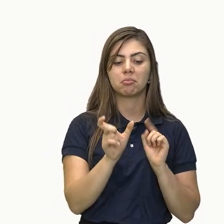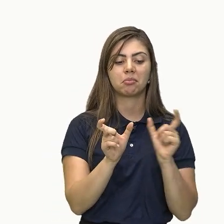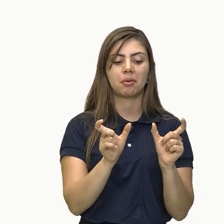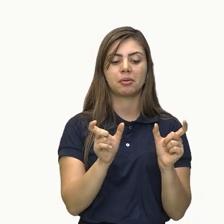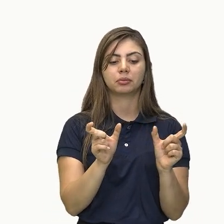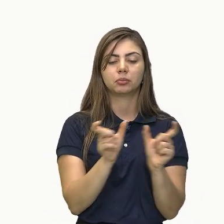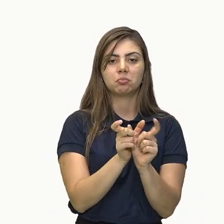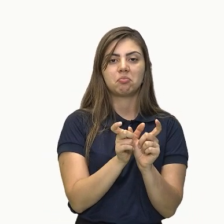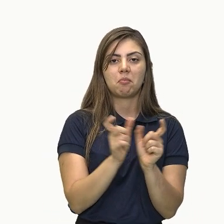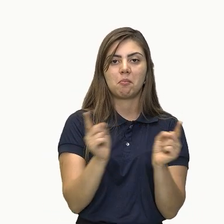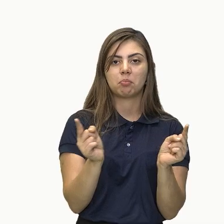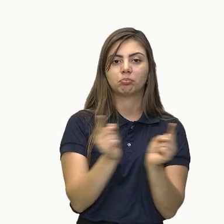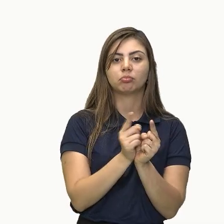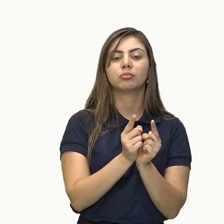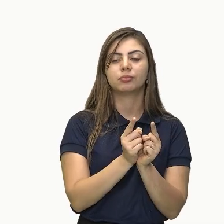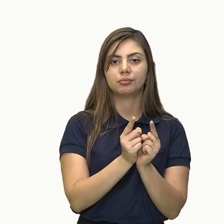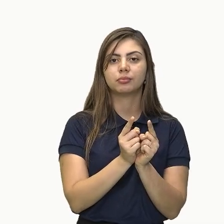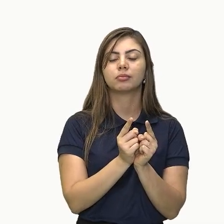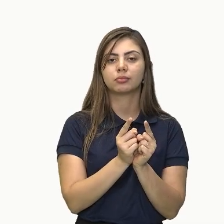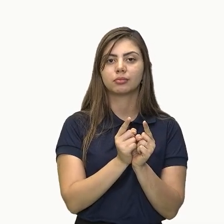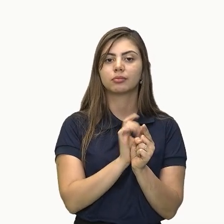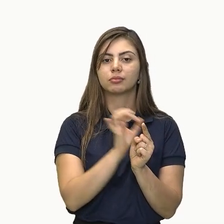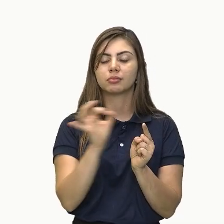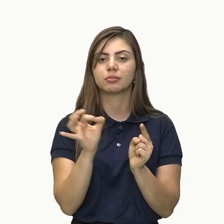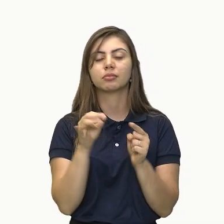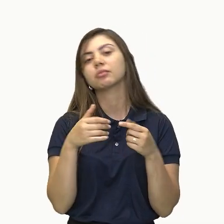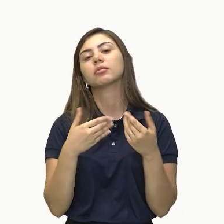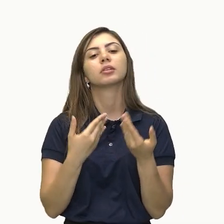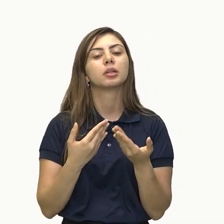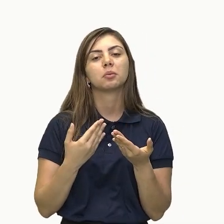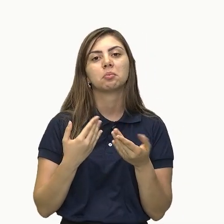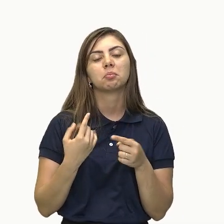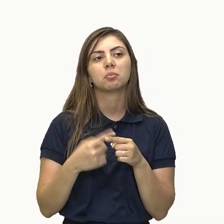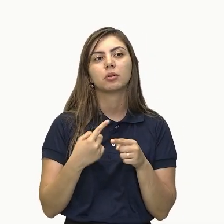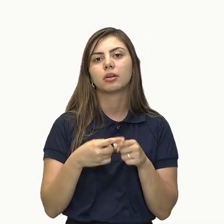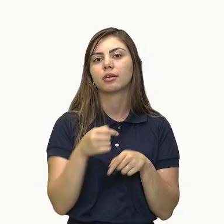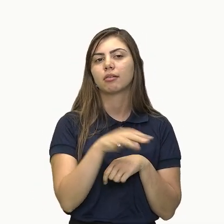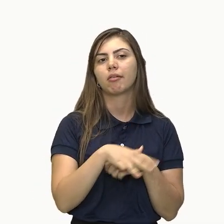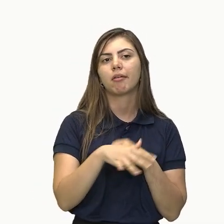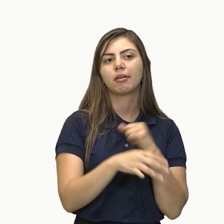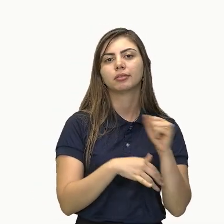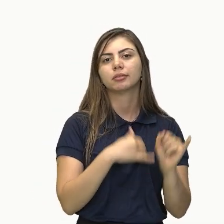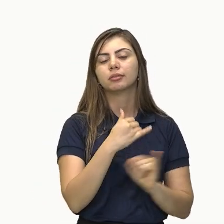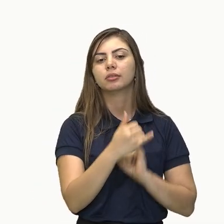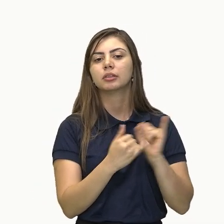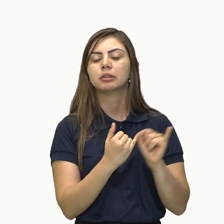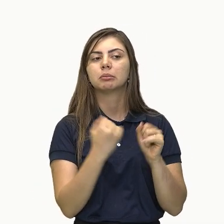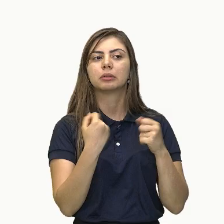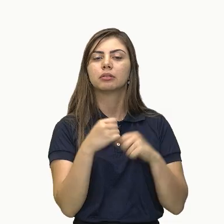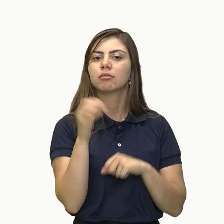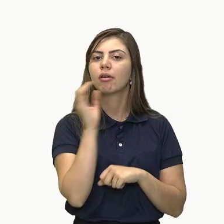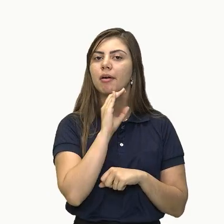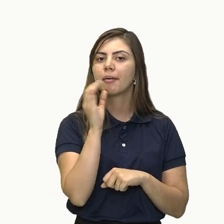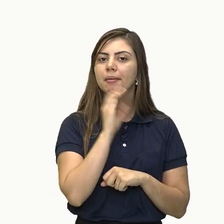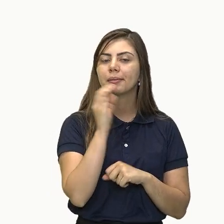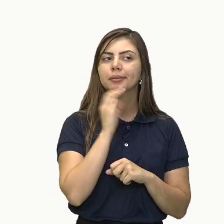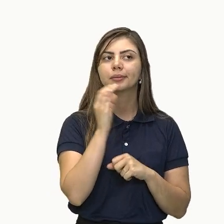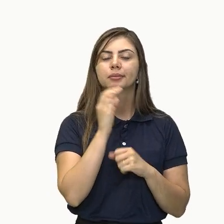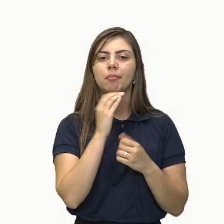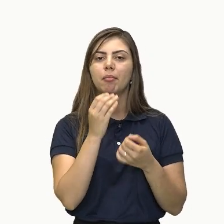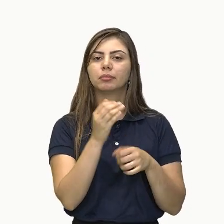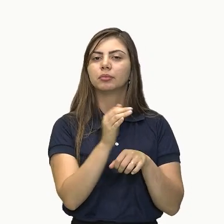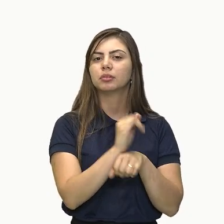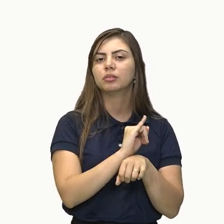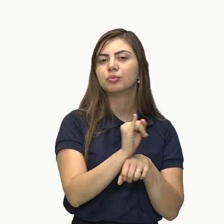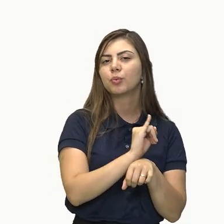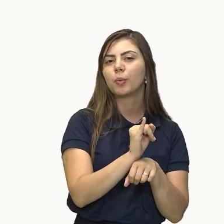abreviou-se aí a forma de escrever. Por conta do ambiente digital, exige mais rapidez, né? Mais informalidade.